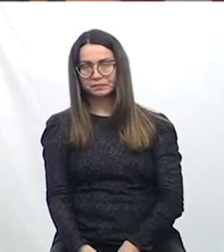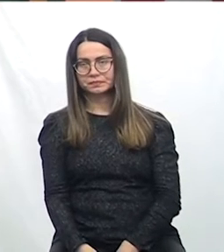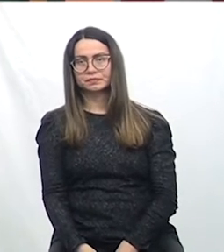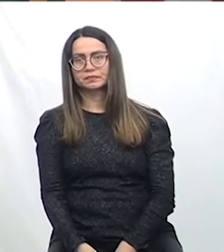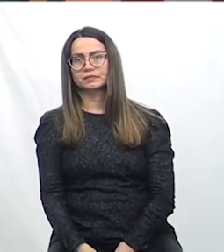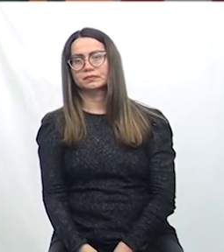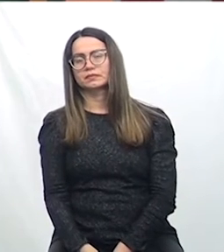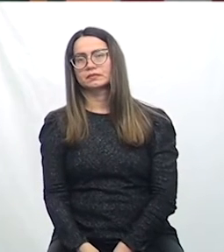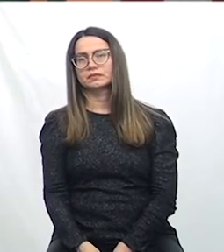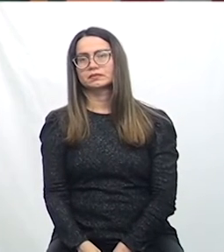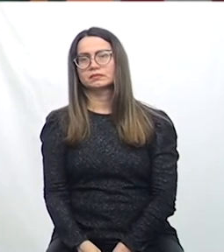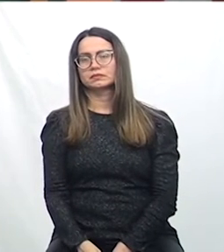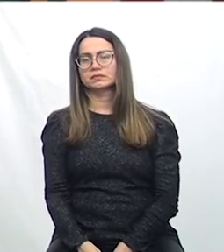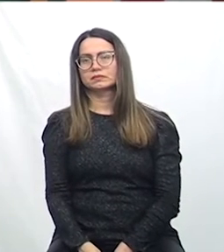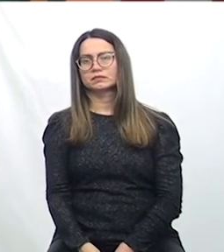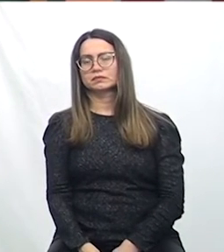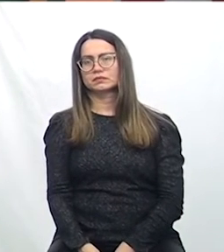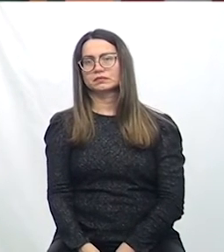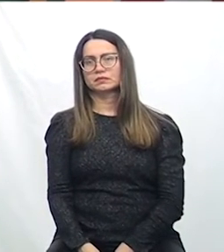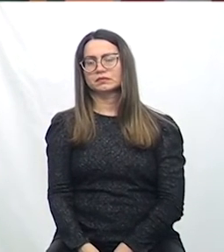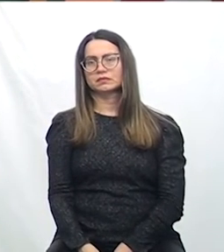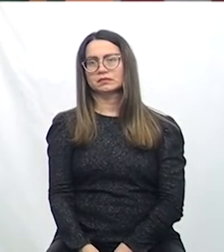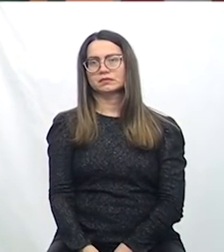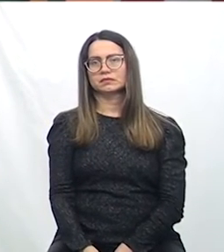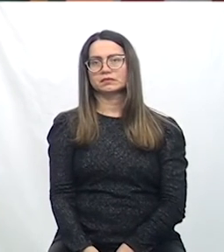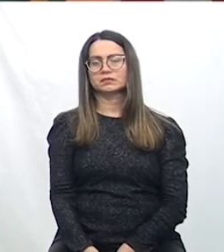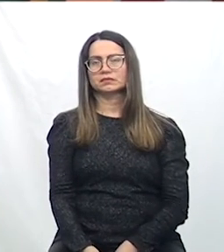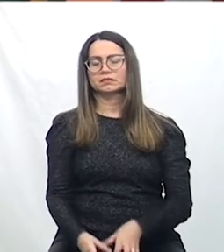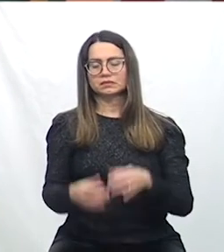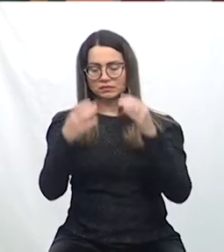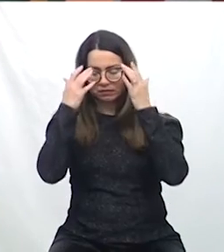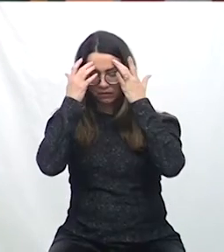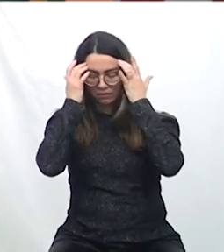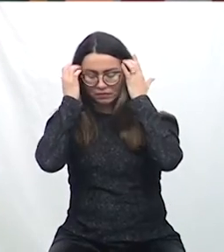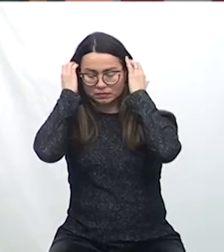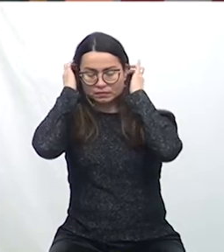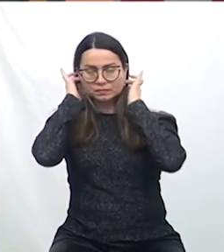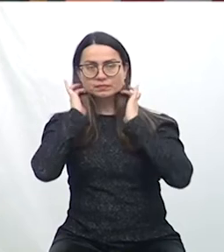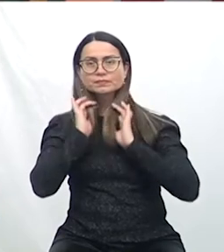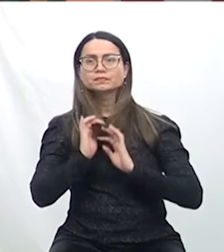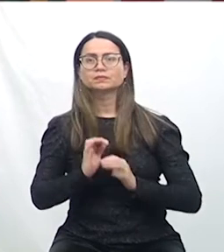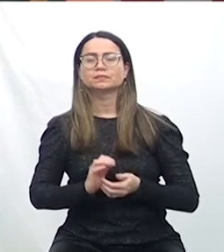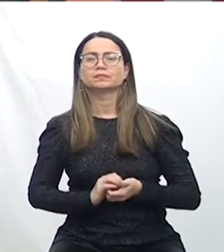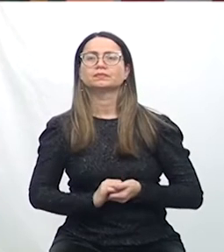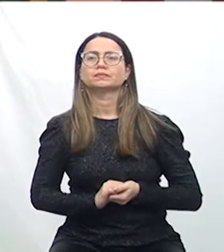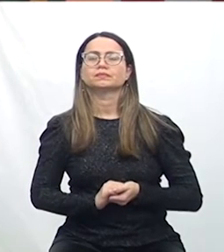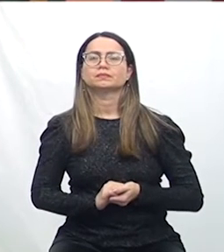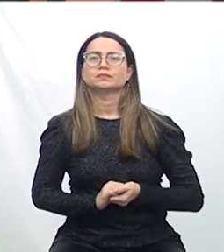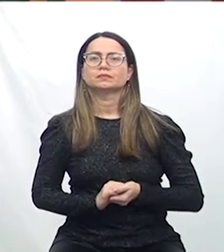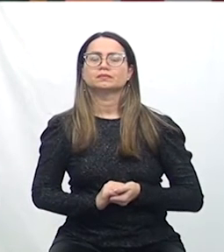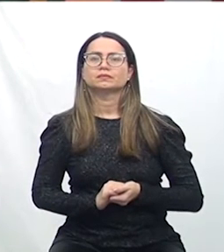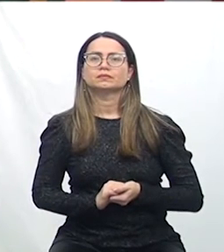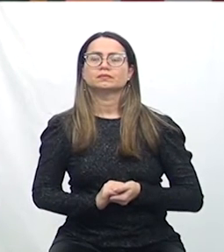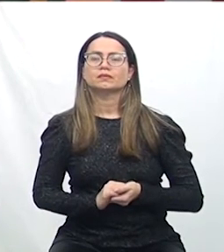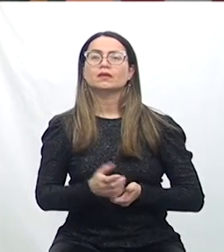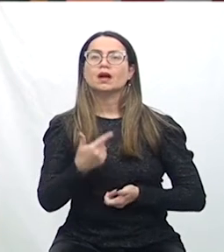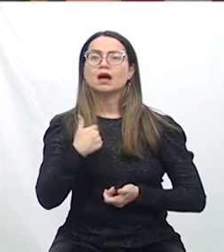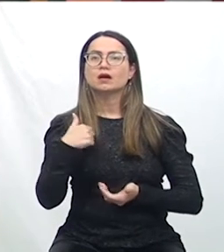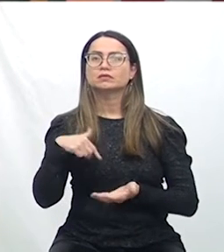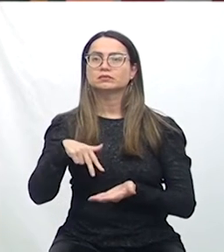requerimento, até porque a gente tem acompanhado o trabalho feito